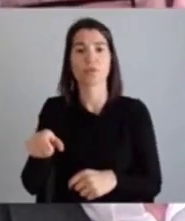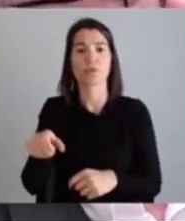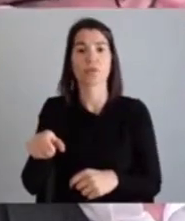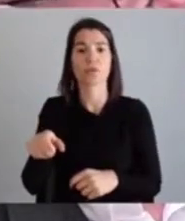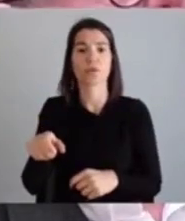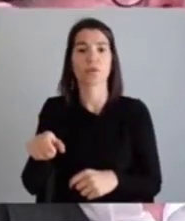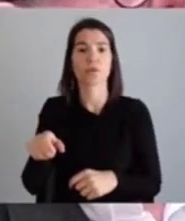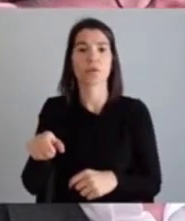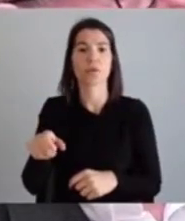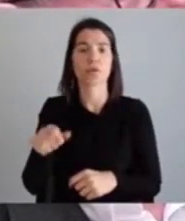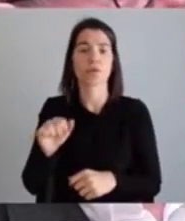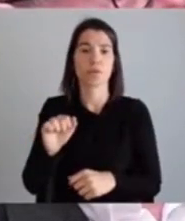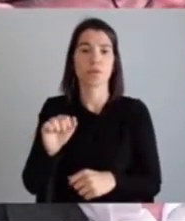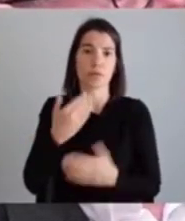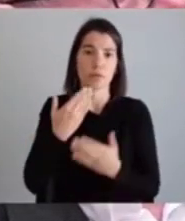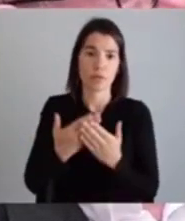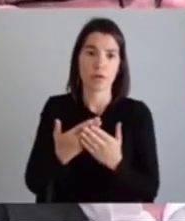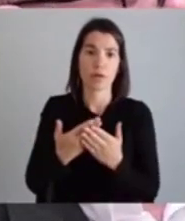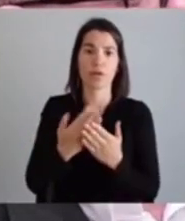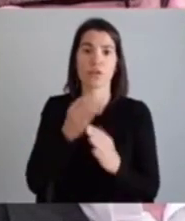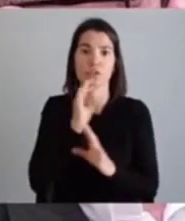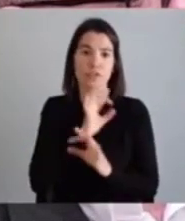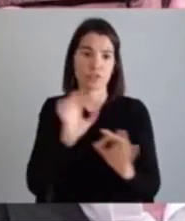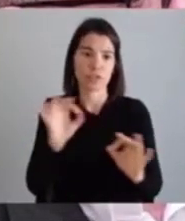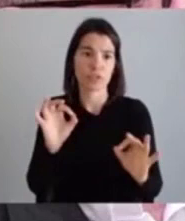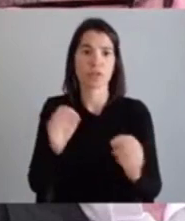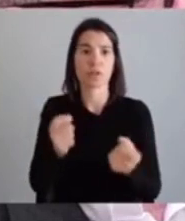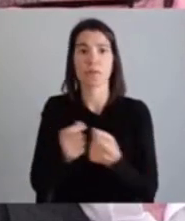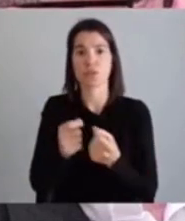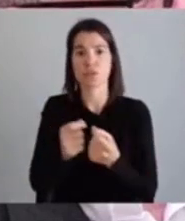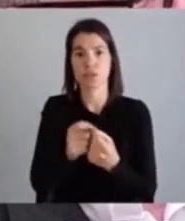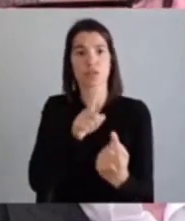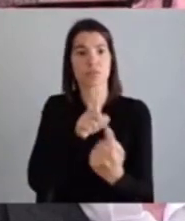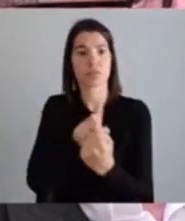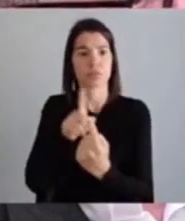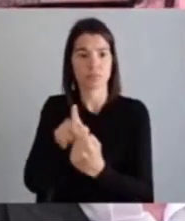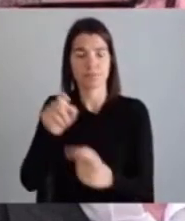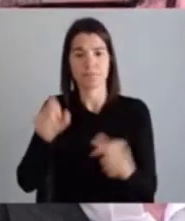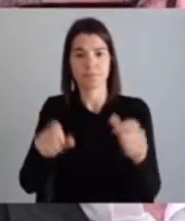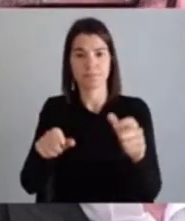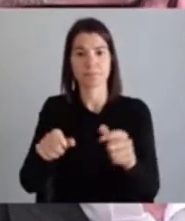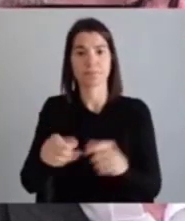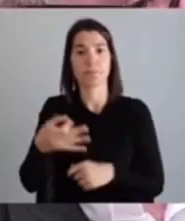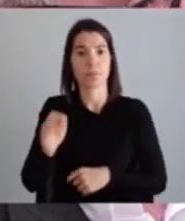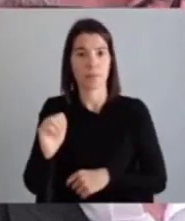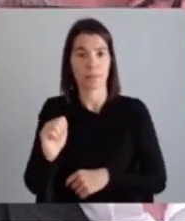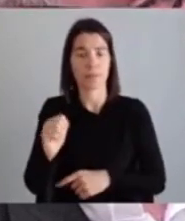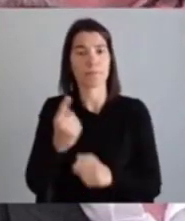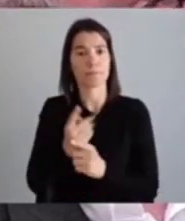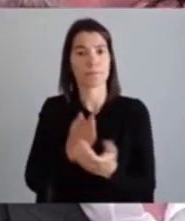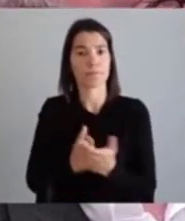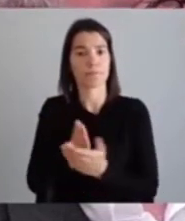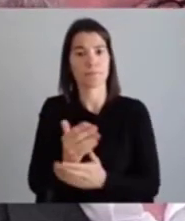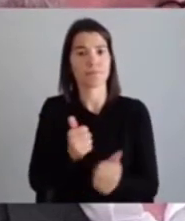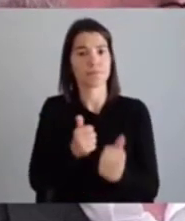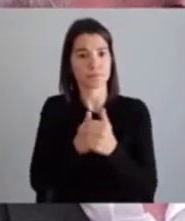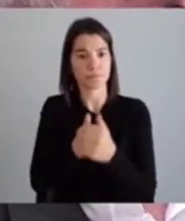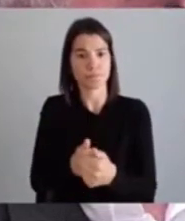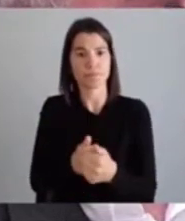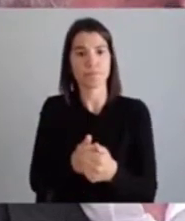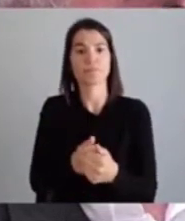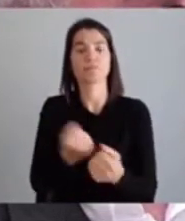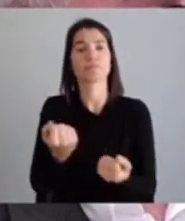como sendo excelentes sinais de proximidade com o cidadão. O Partido Socialista irá continuar a acompanhar de perto a atividade da Parques